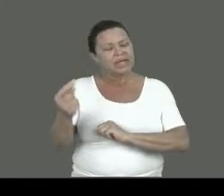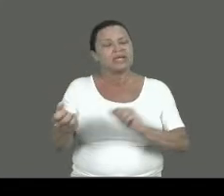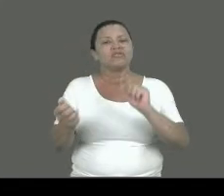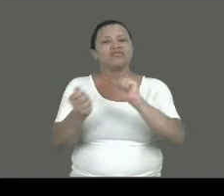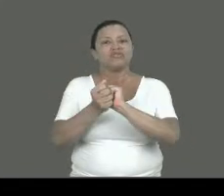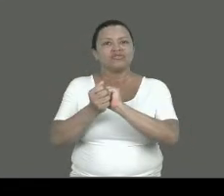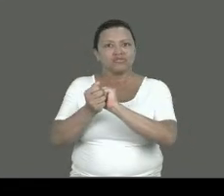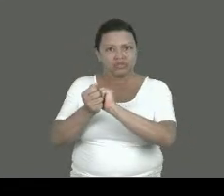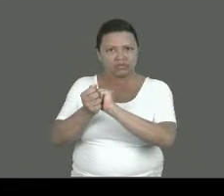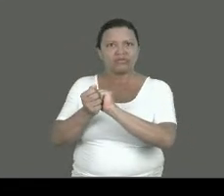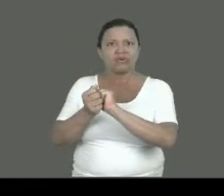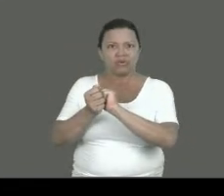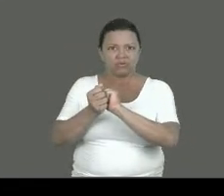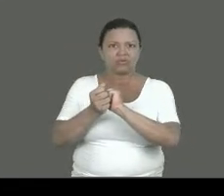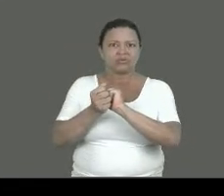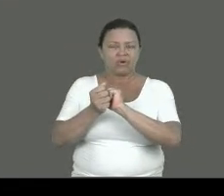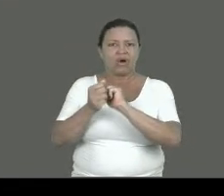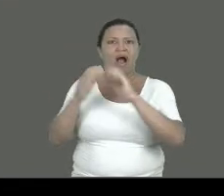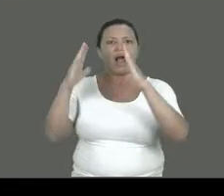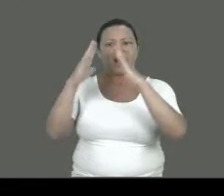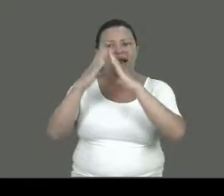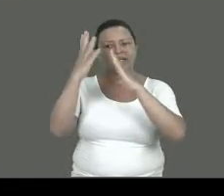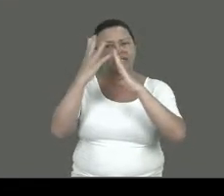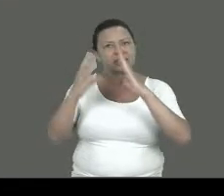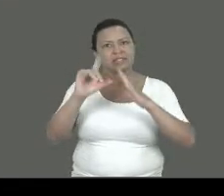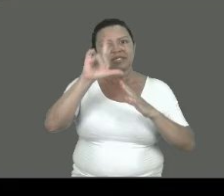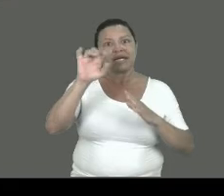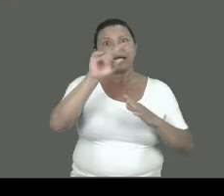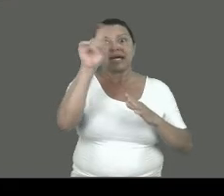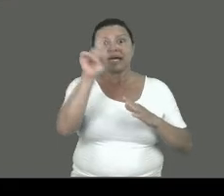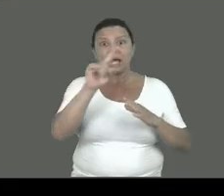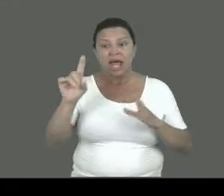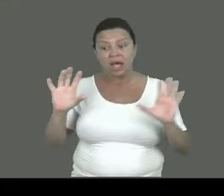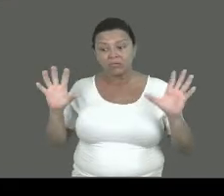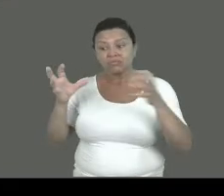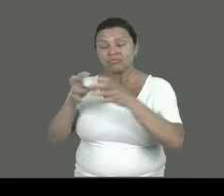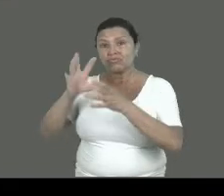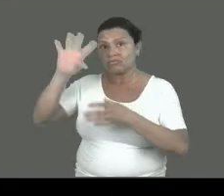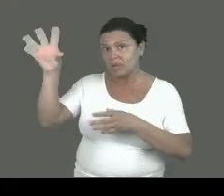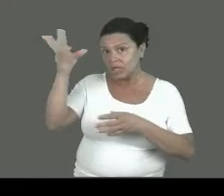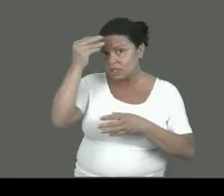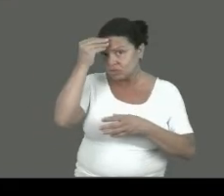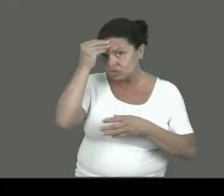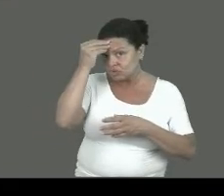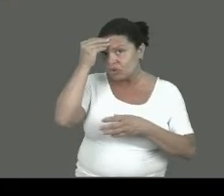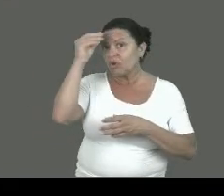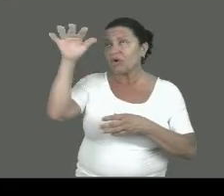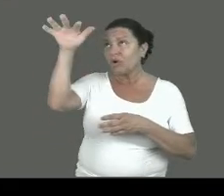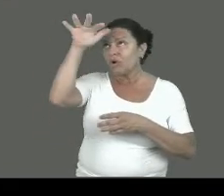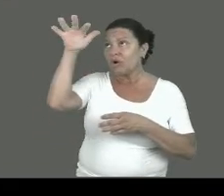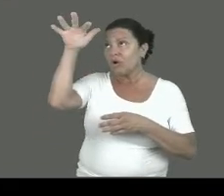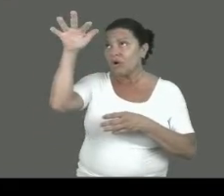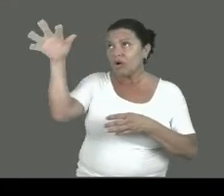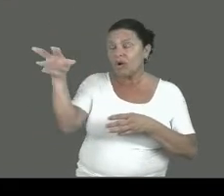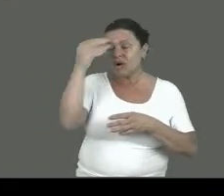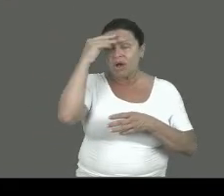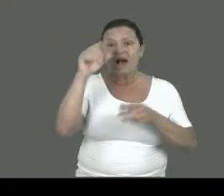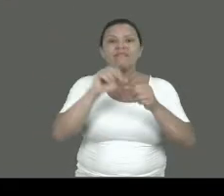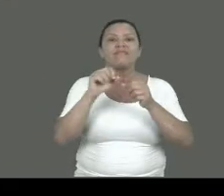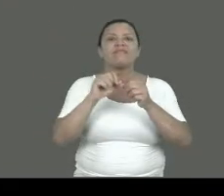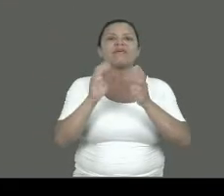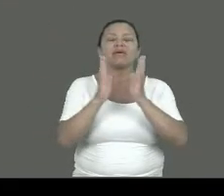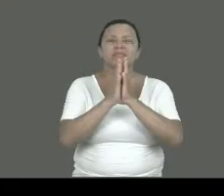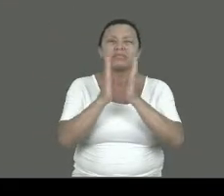falange do Lar Irmã Zarabatana e junto com o grupo mediúnico da nossa casa, fazer uma oração por